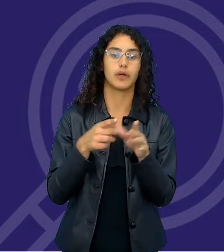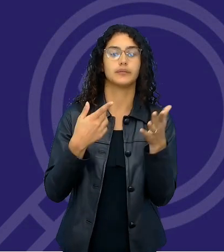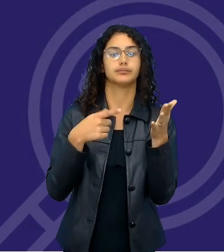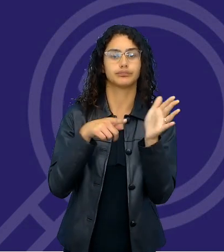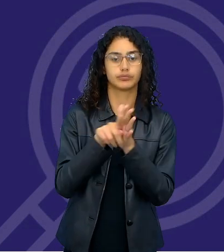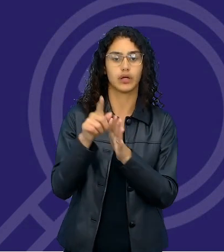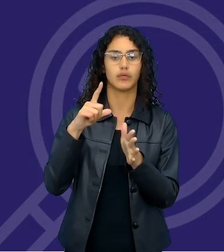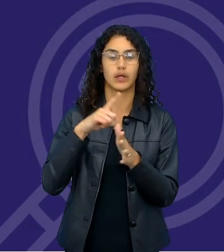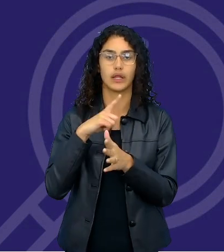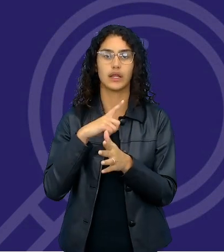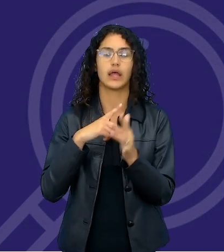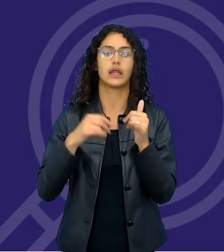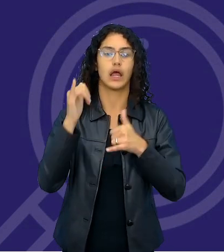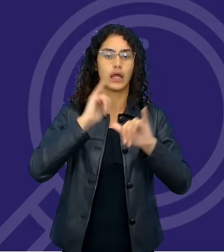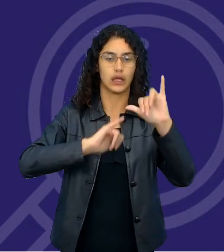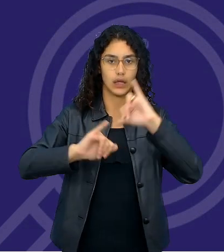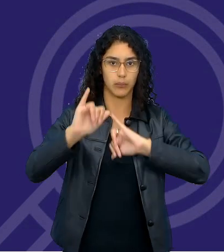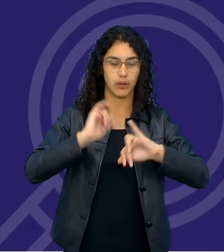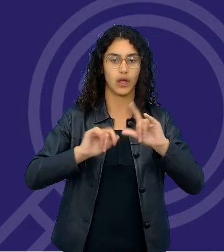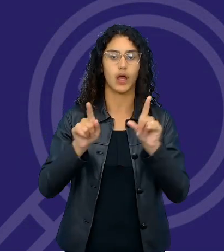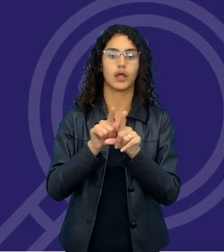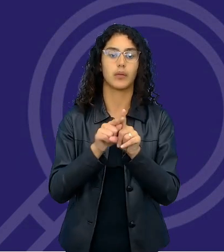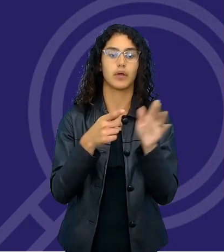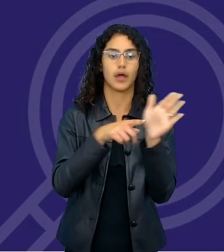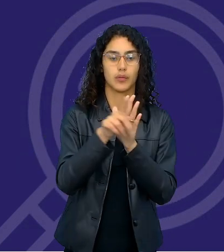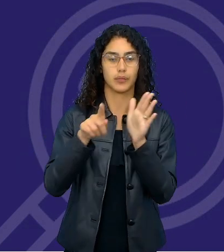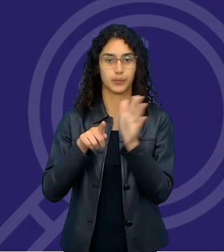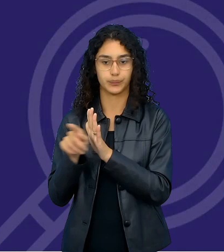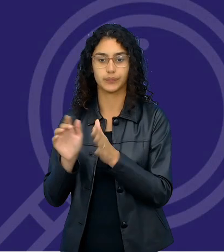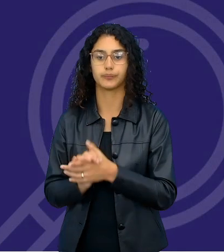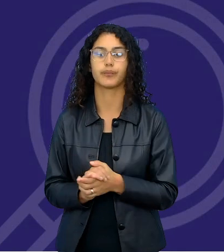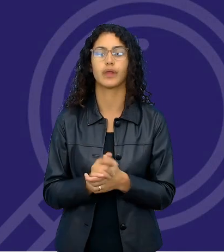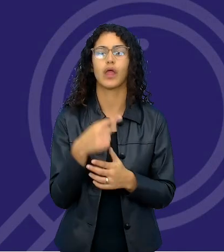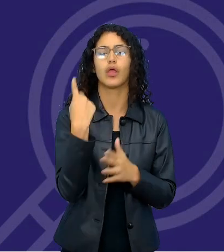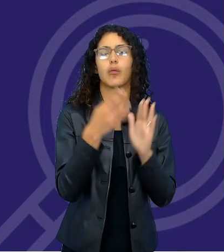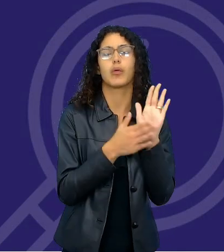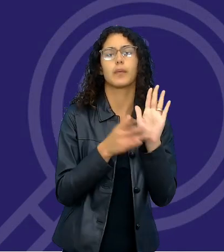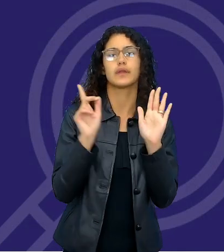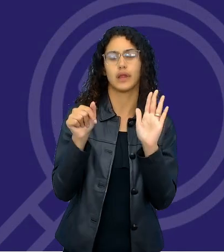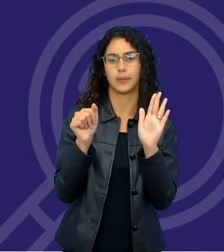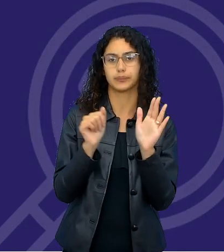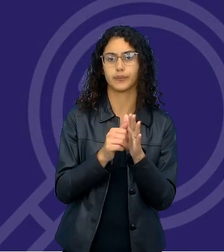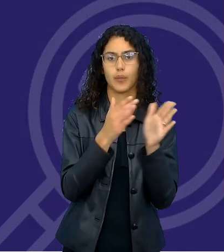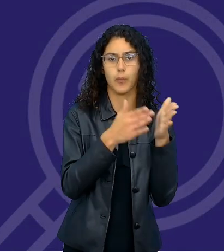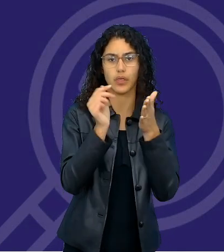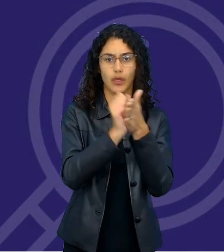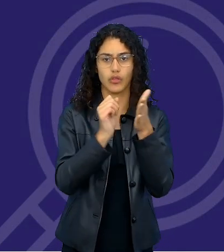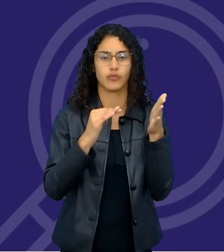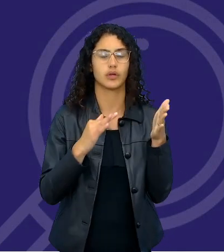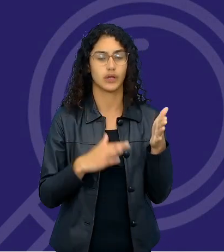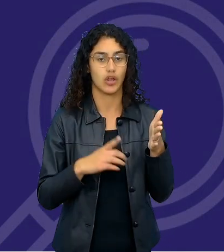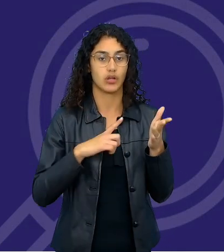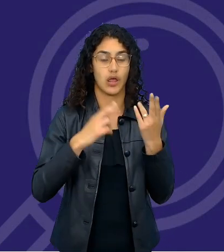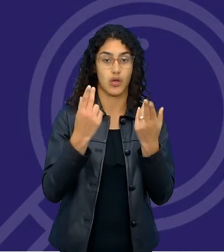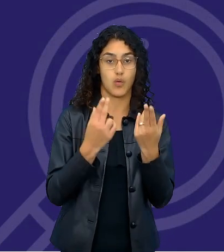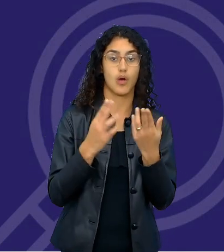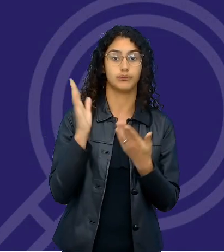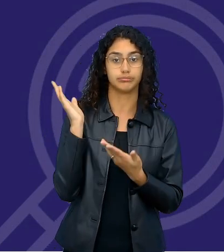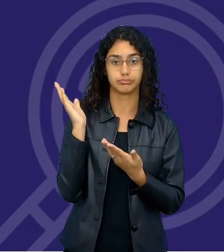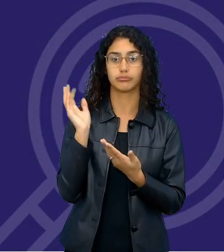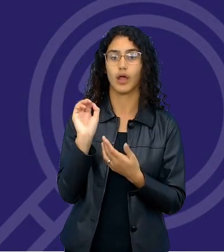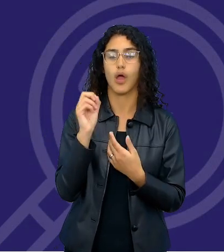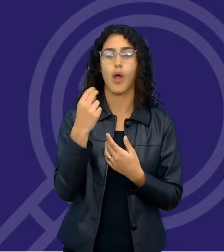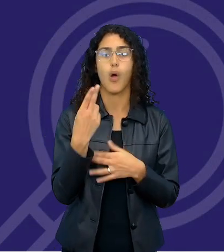equação química, também, e aí as questões. Bom, a nossa proposta a partir de uma atividade como essa,